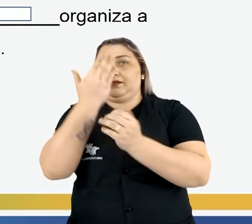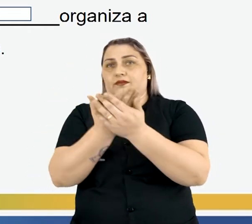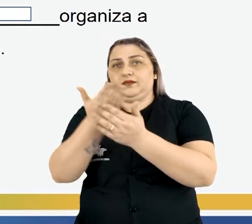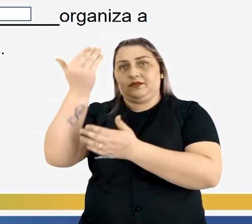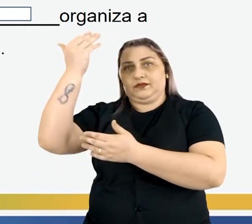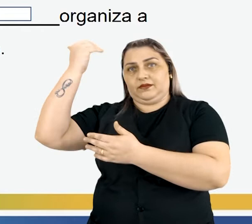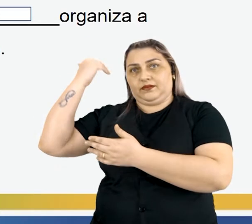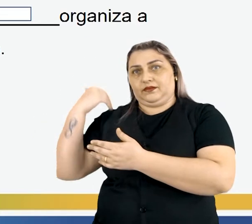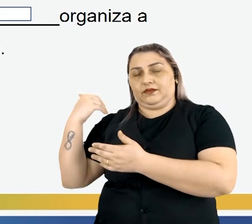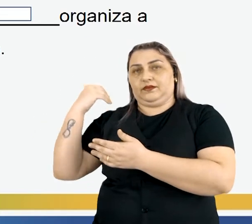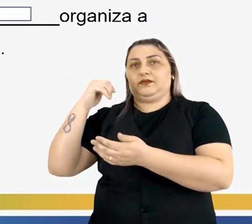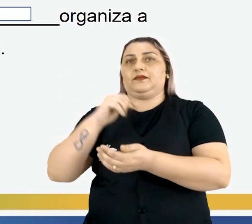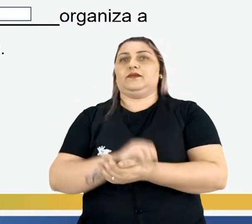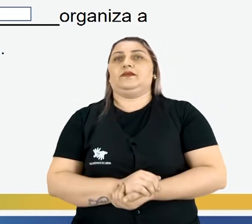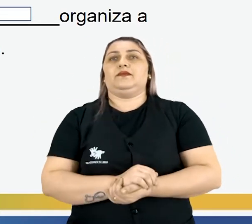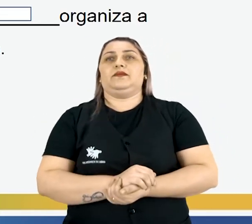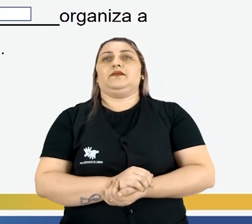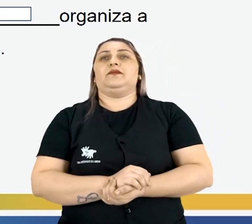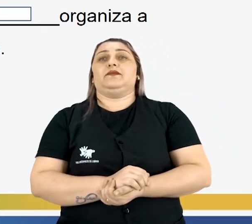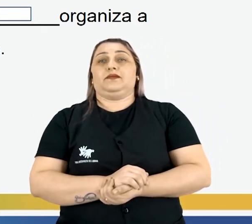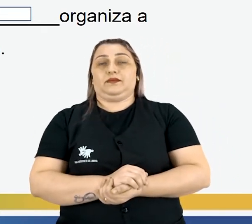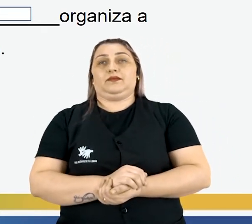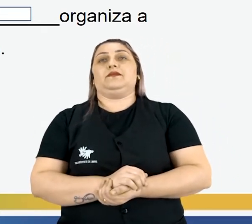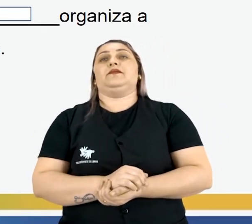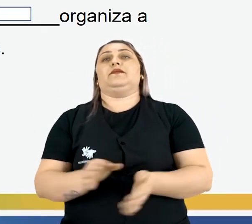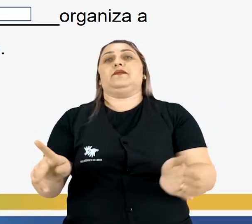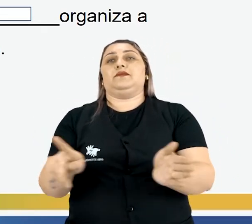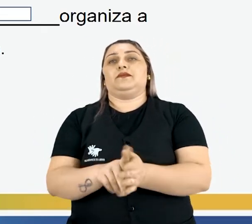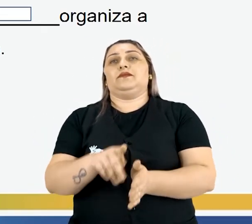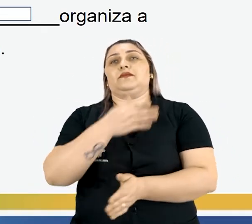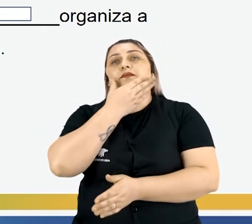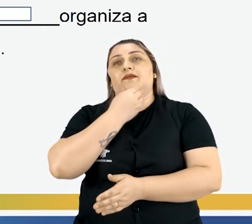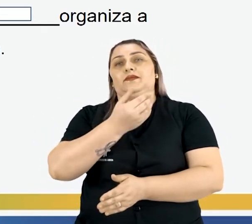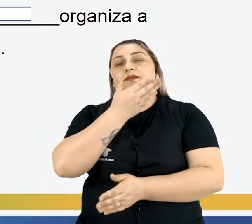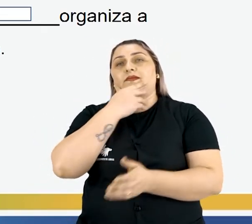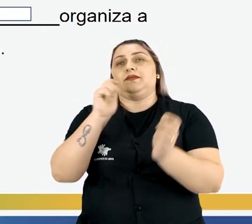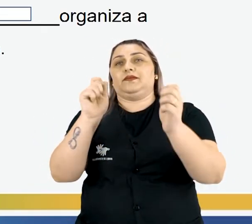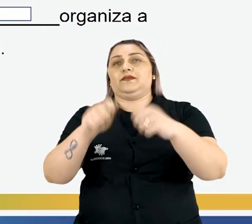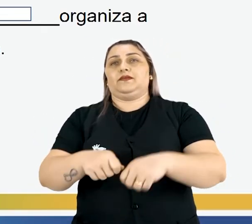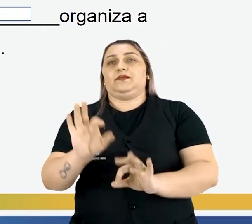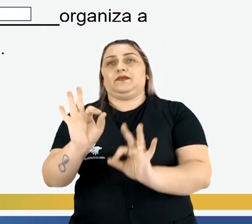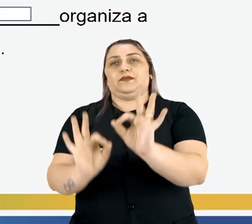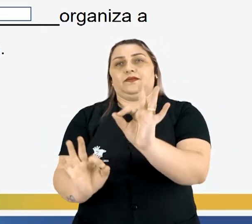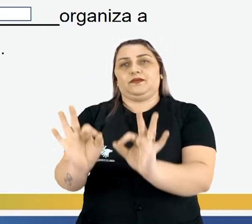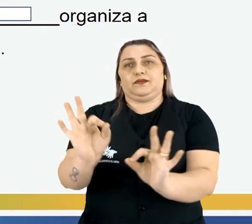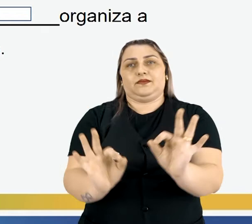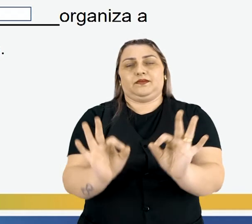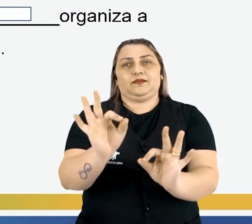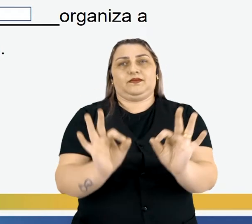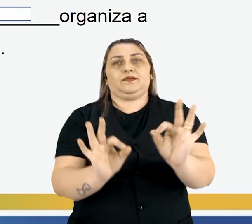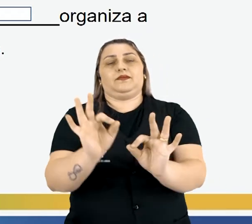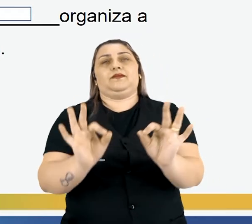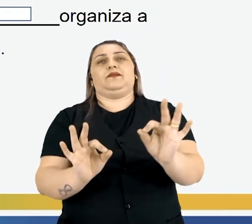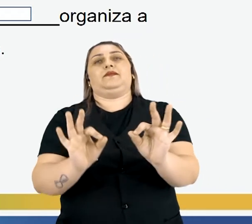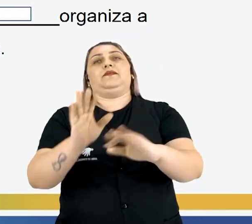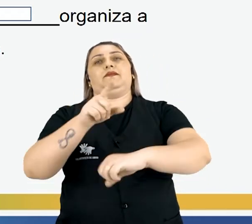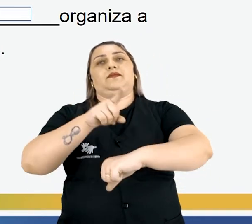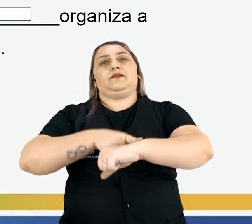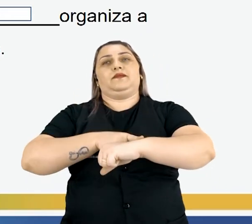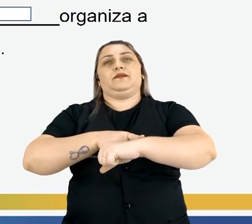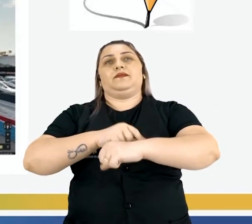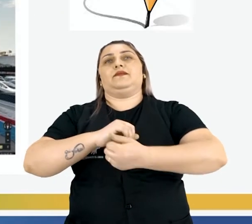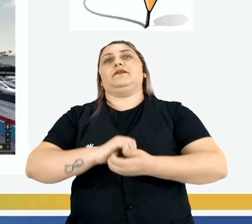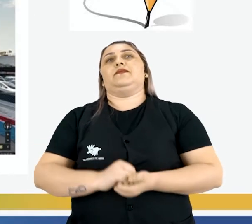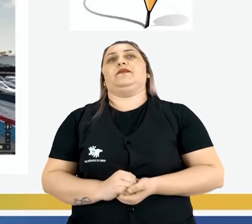aulas anteriores foi com a intervenção do próprio homem para poder estar se organizando com relação ao tempo.